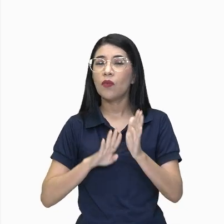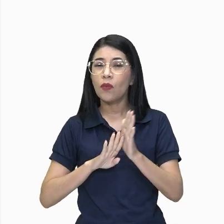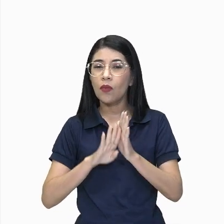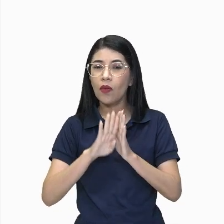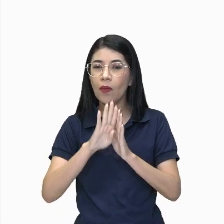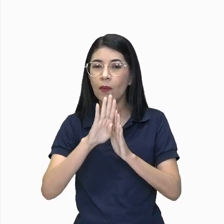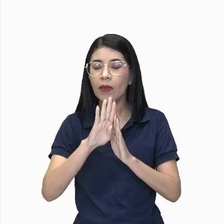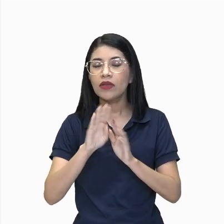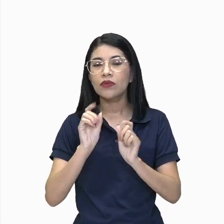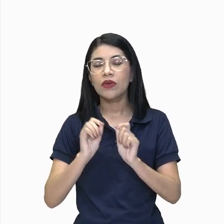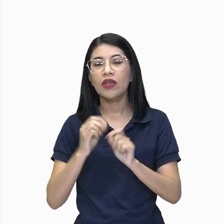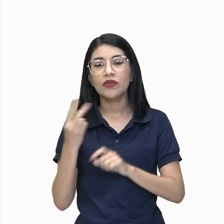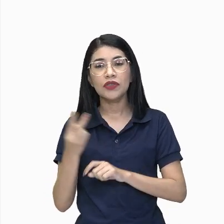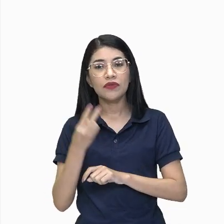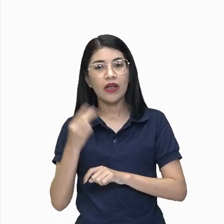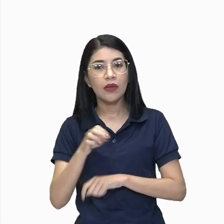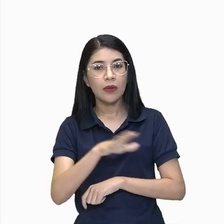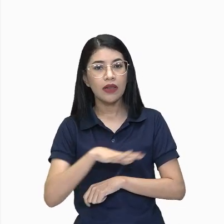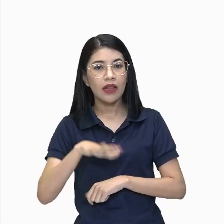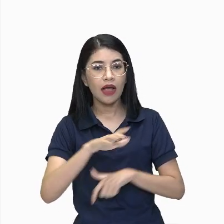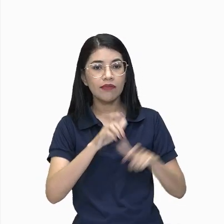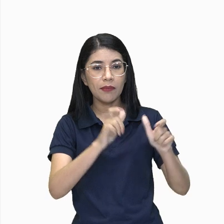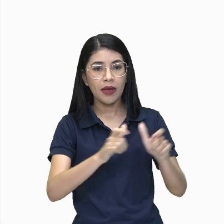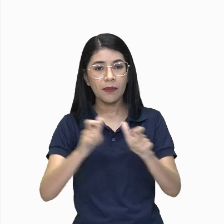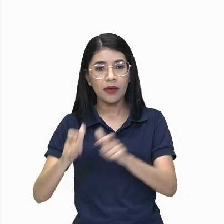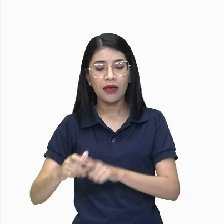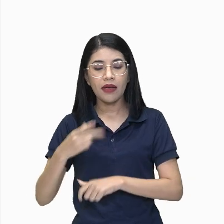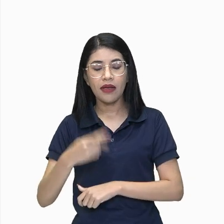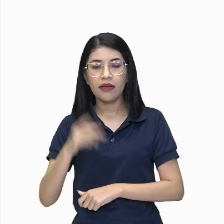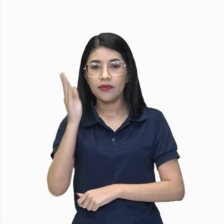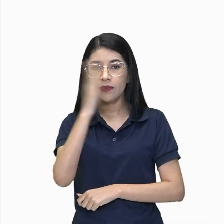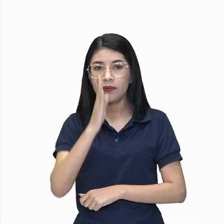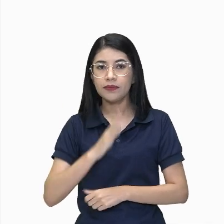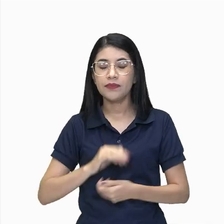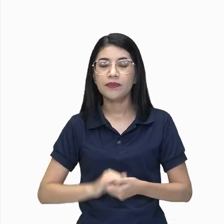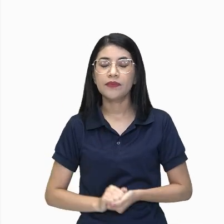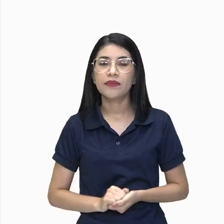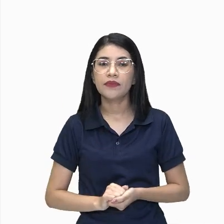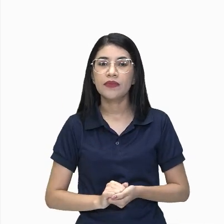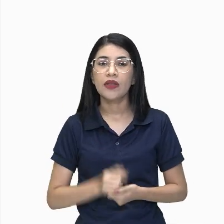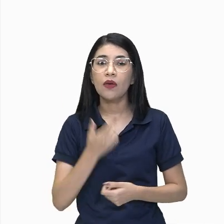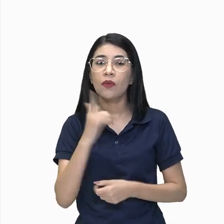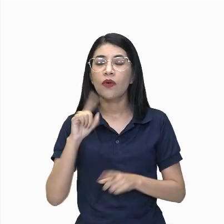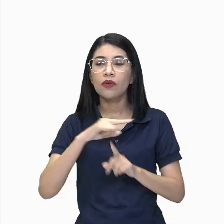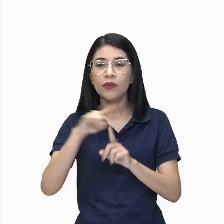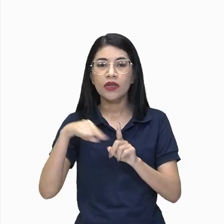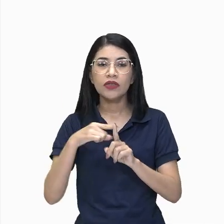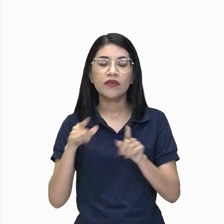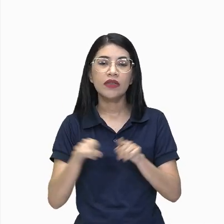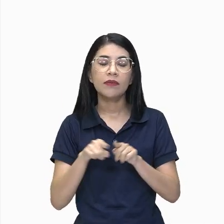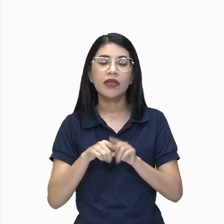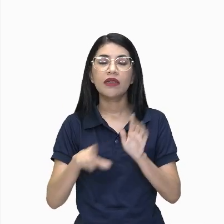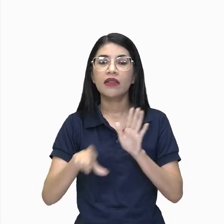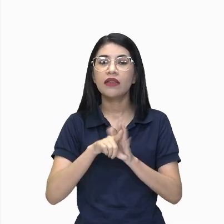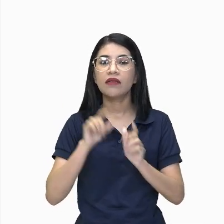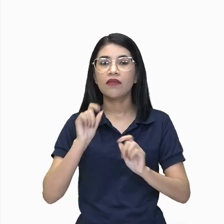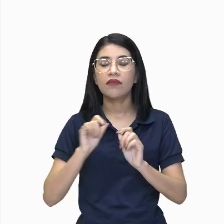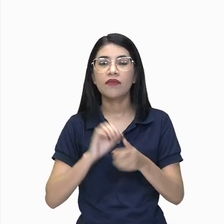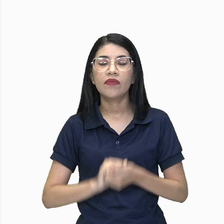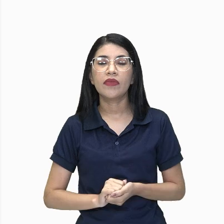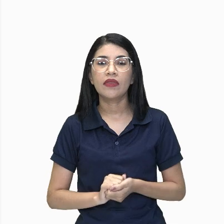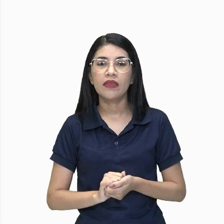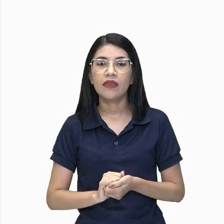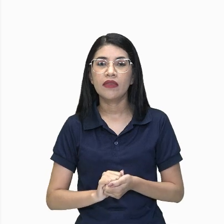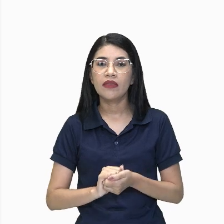nos preços das terras no Brasil. Vamos ver também qual é o outro objetivo dessa lei. Favorecer os